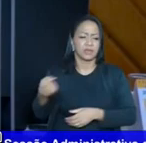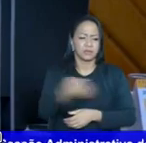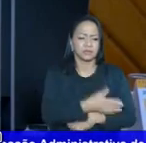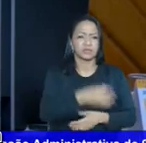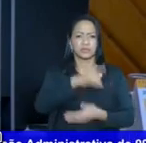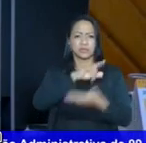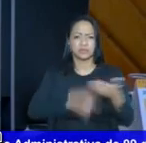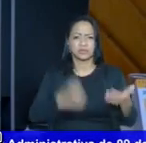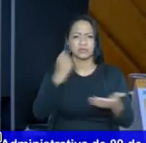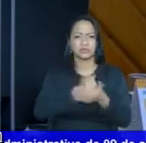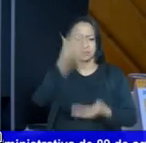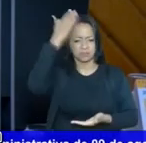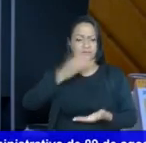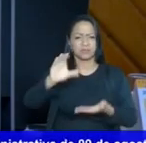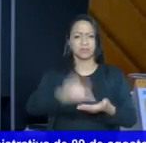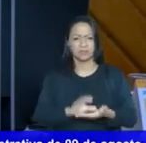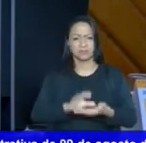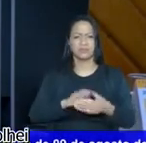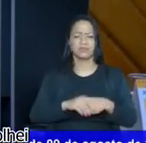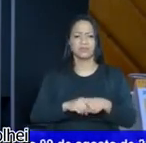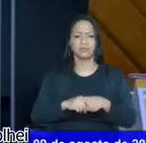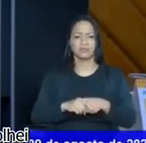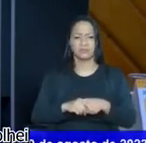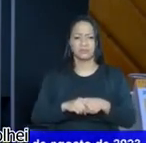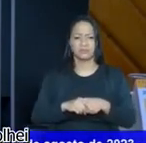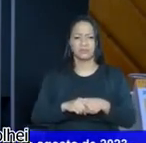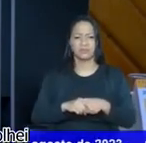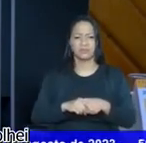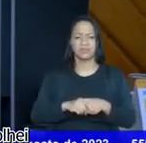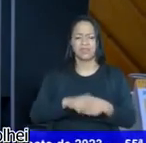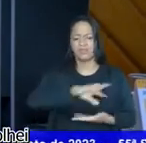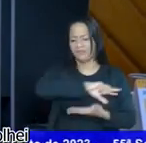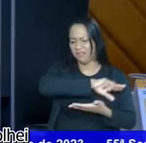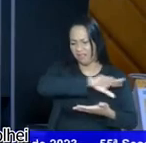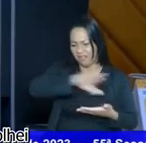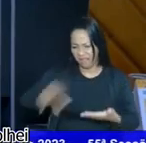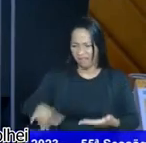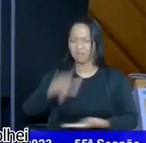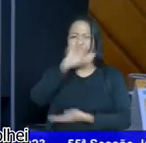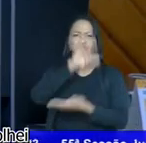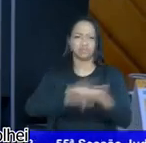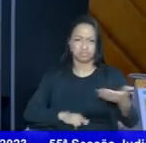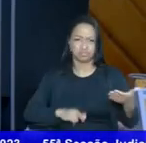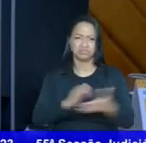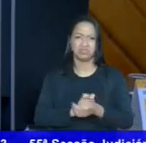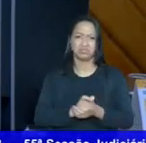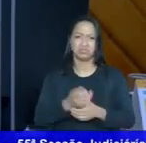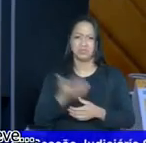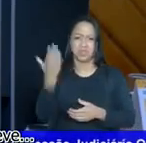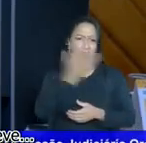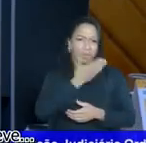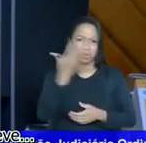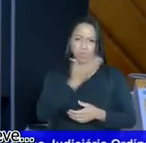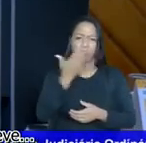em prestação de contas retificadora, né, e aí uma série de documentos que esses eu nem olhei,